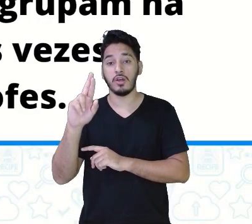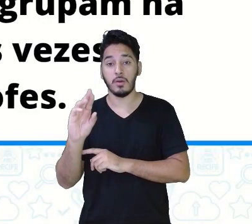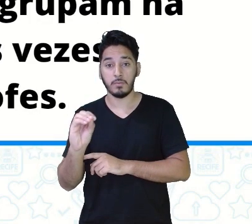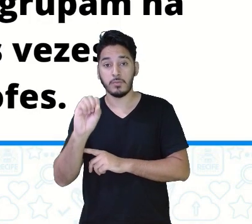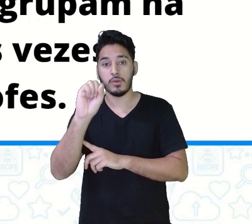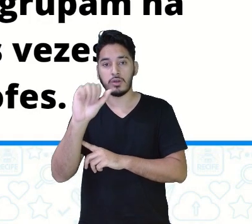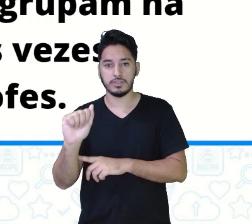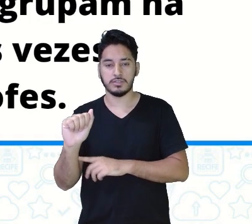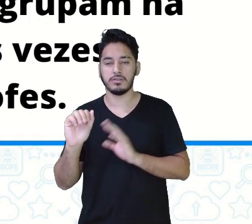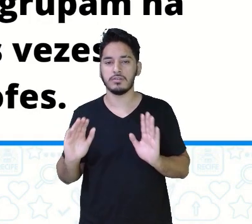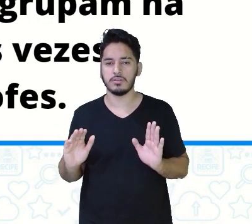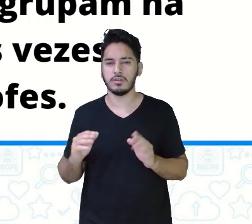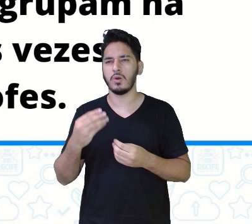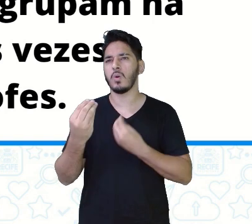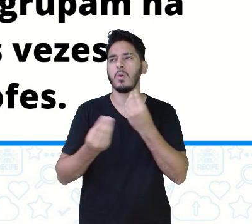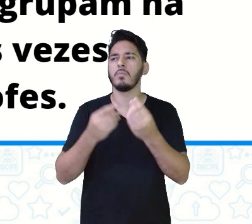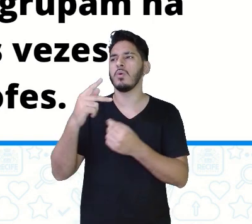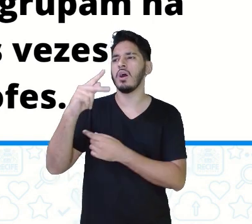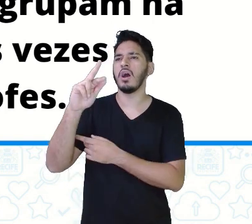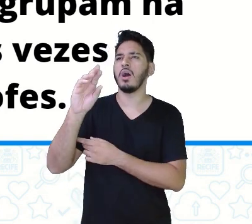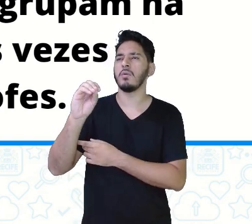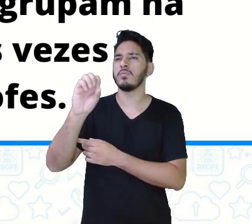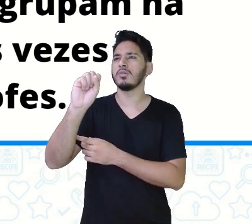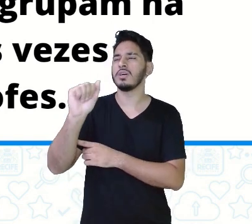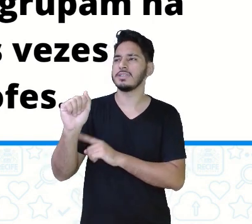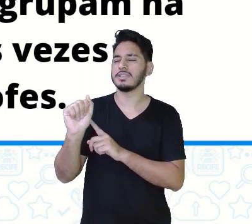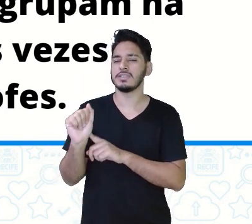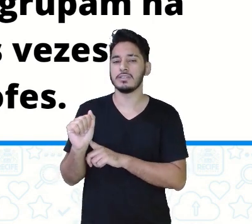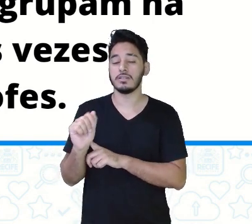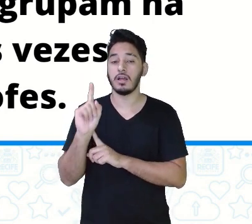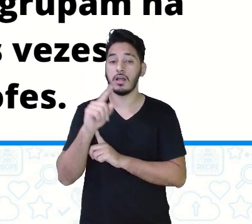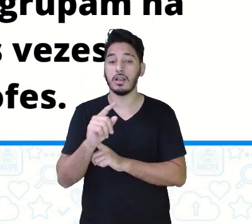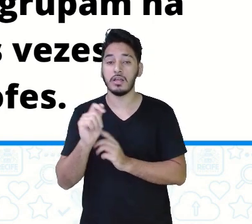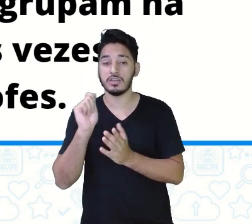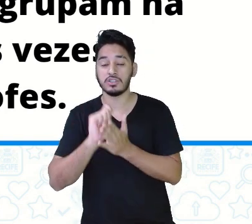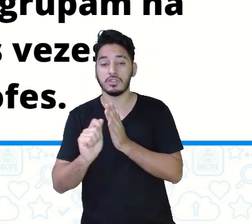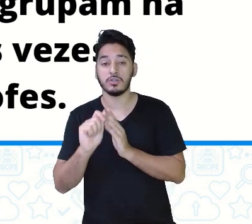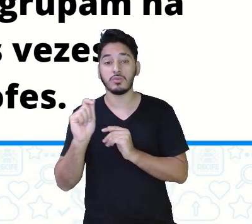tá? Então, como é que é a prosa? A prosa é escrita em